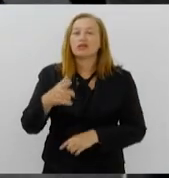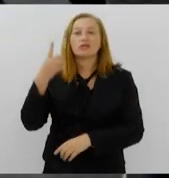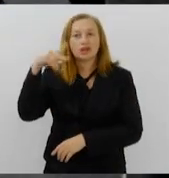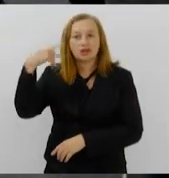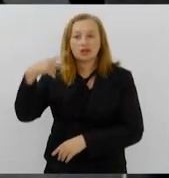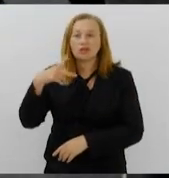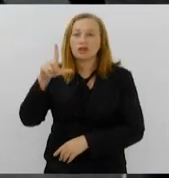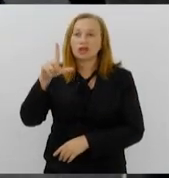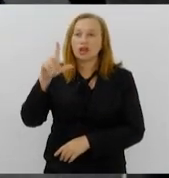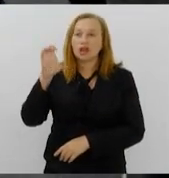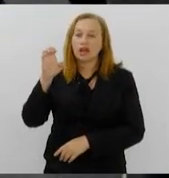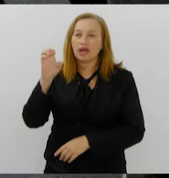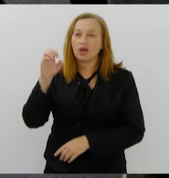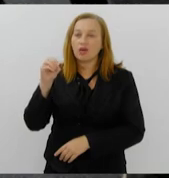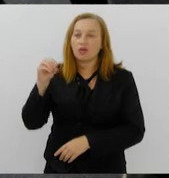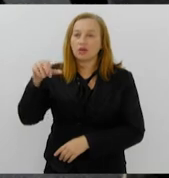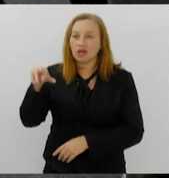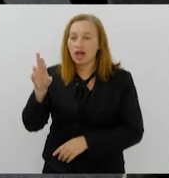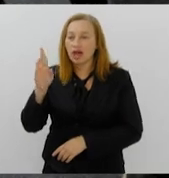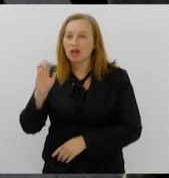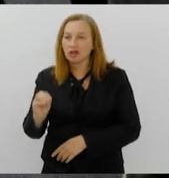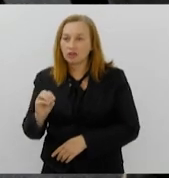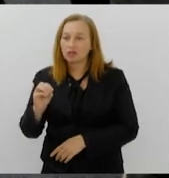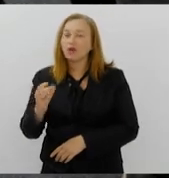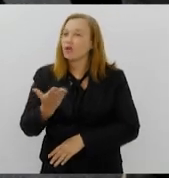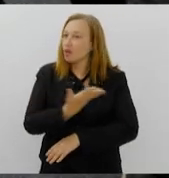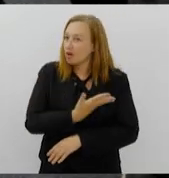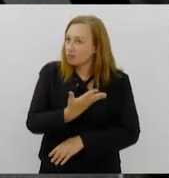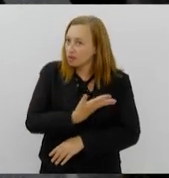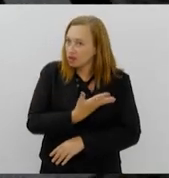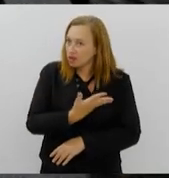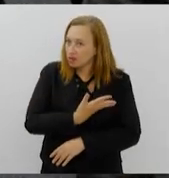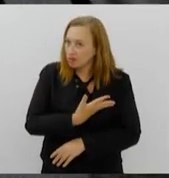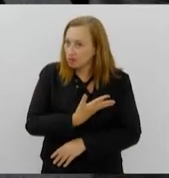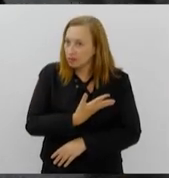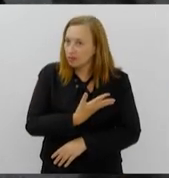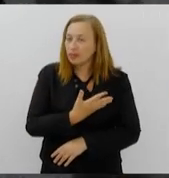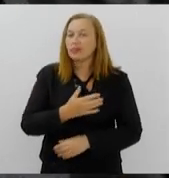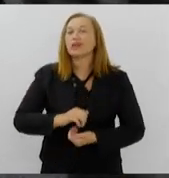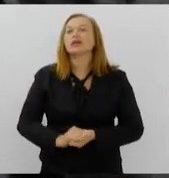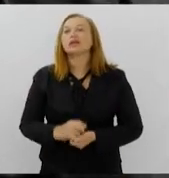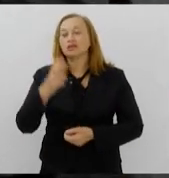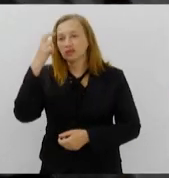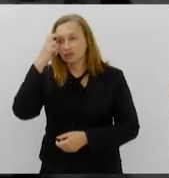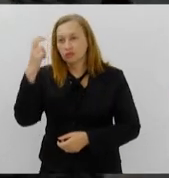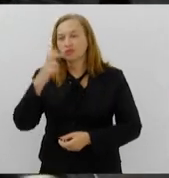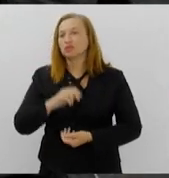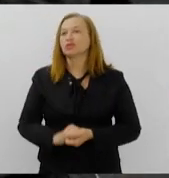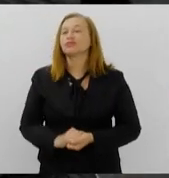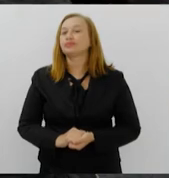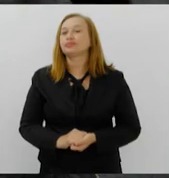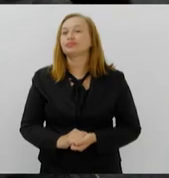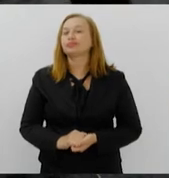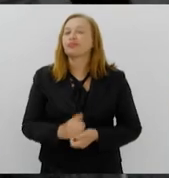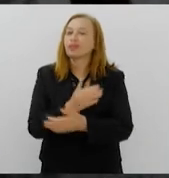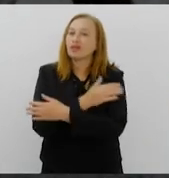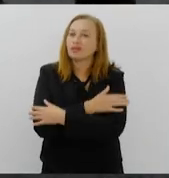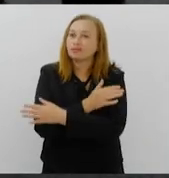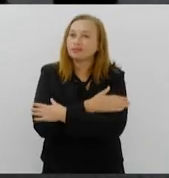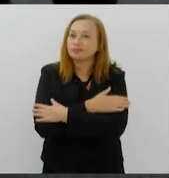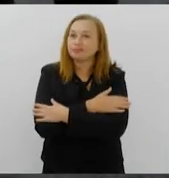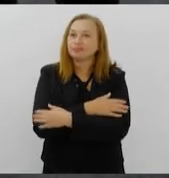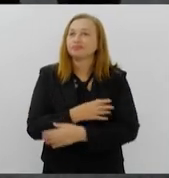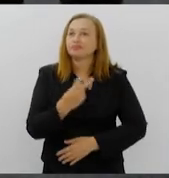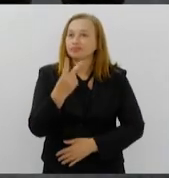em Niterói, o combatente valoroso, amigo e formulador das culturas, e um abraço a